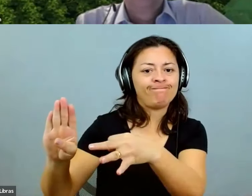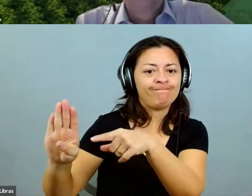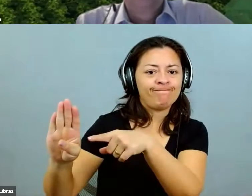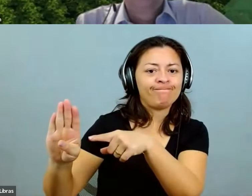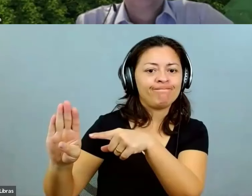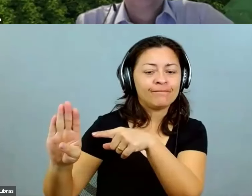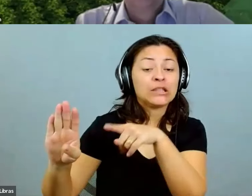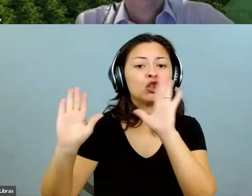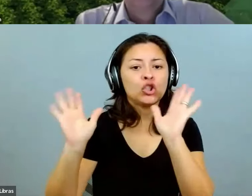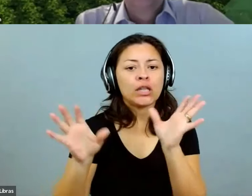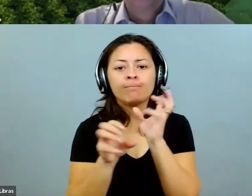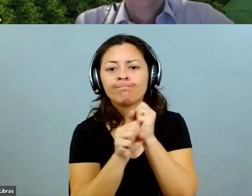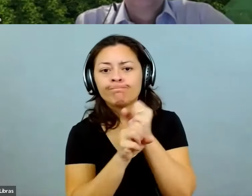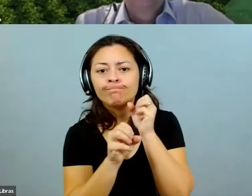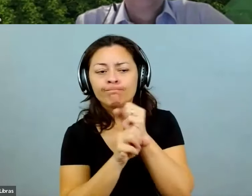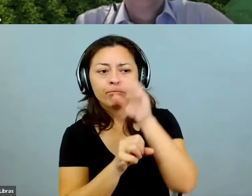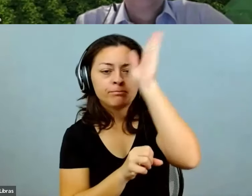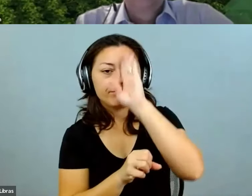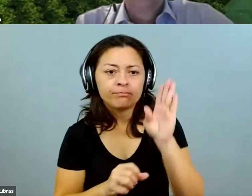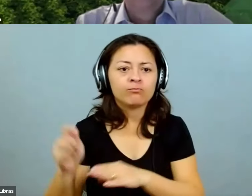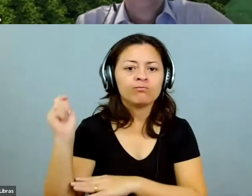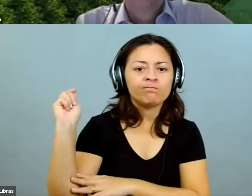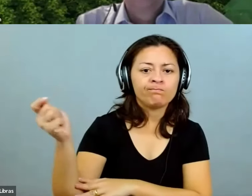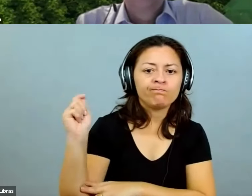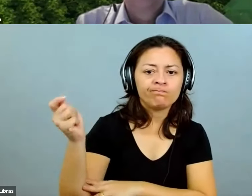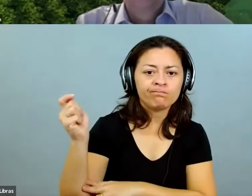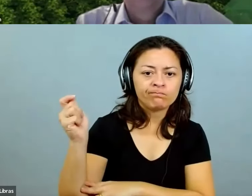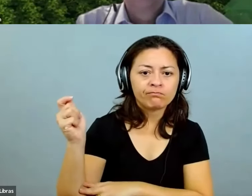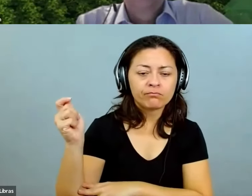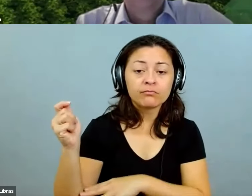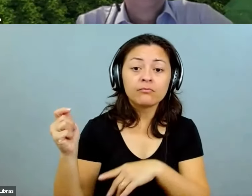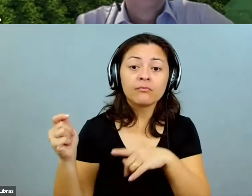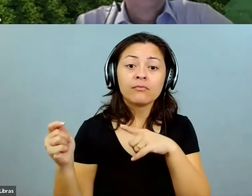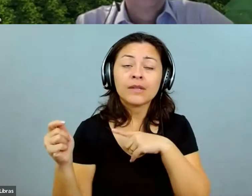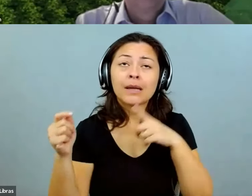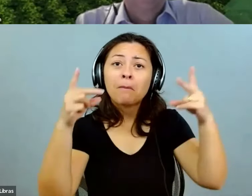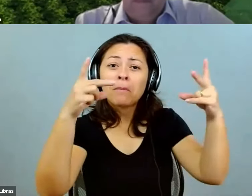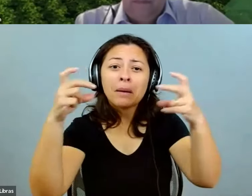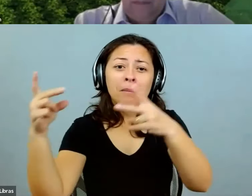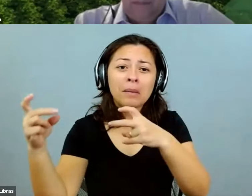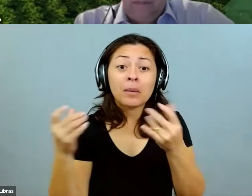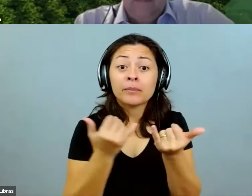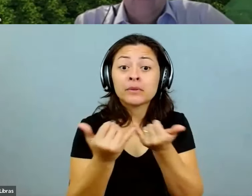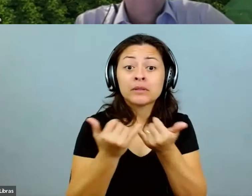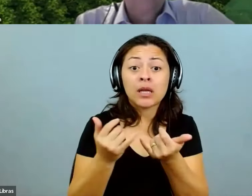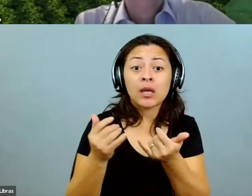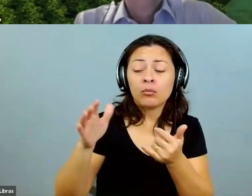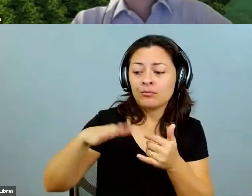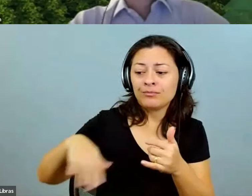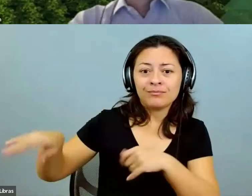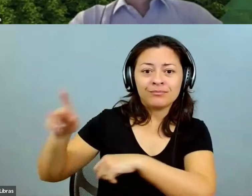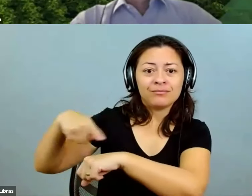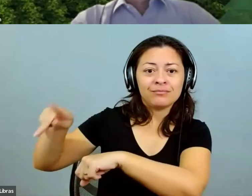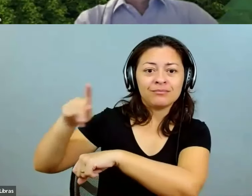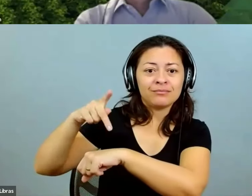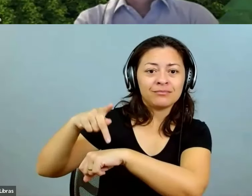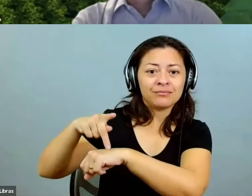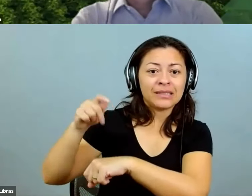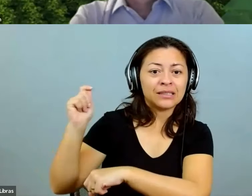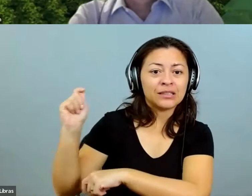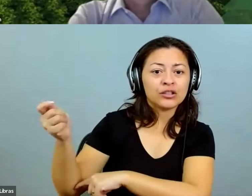aqui no Brasil e na Argentina tem um cenário Os argentinos em função dessa perda